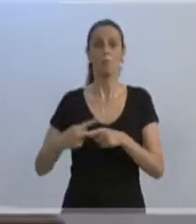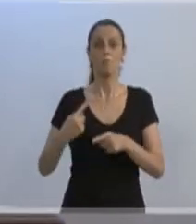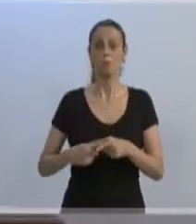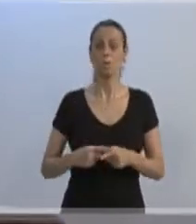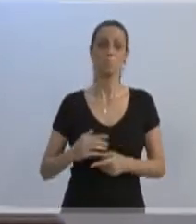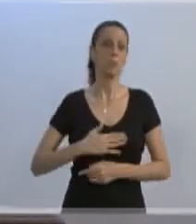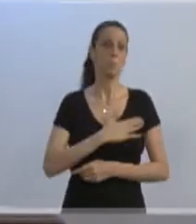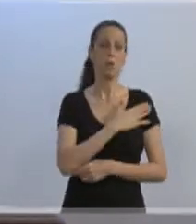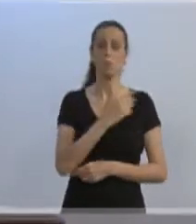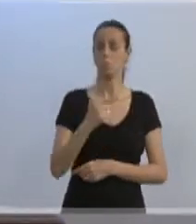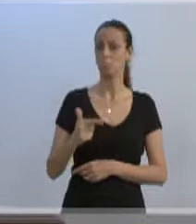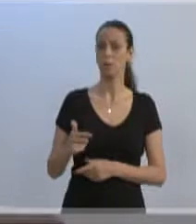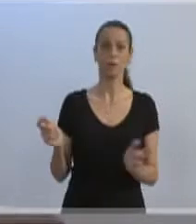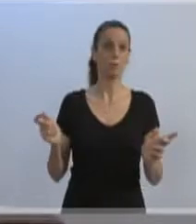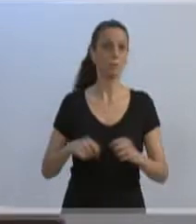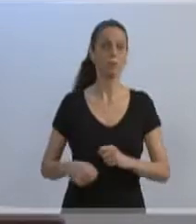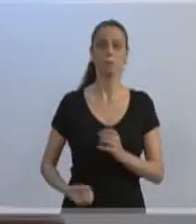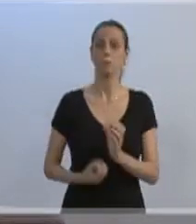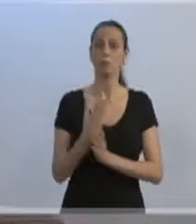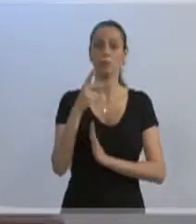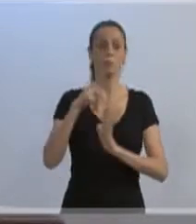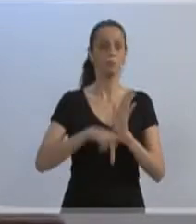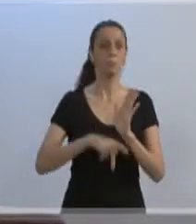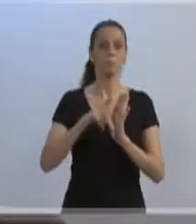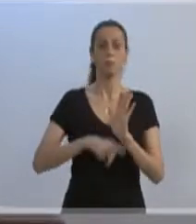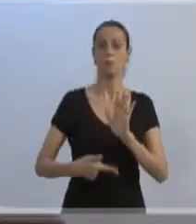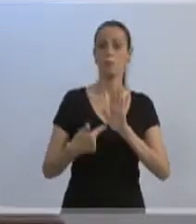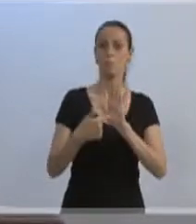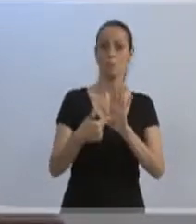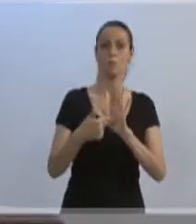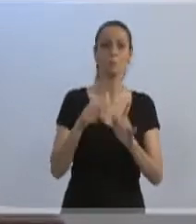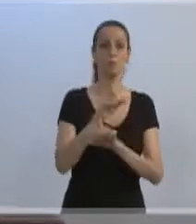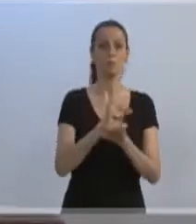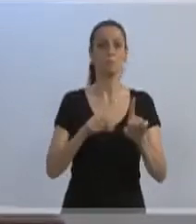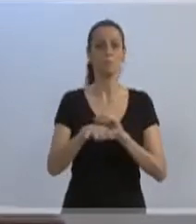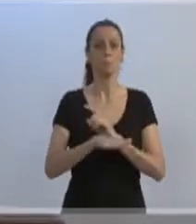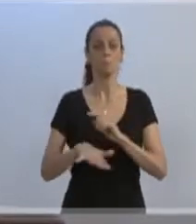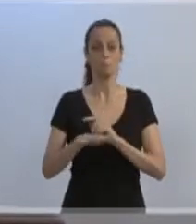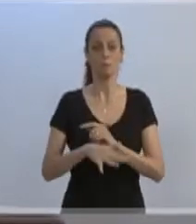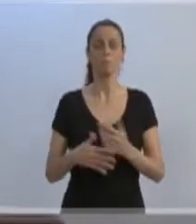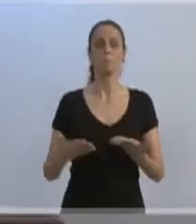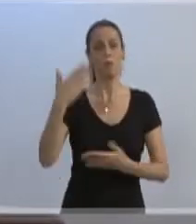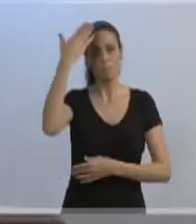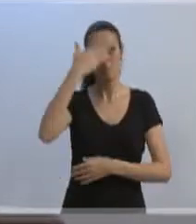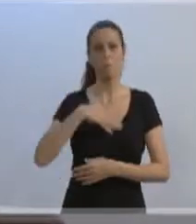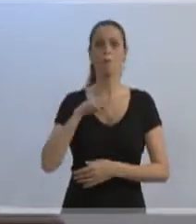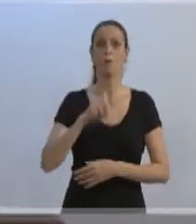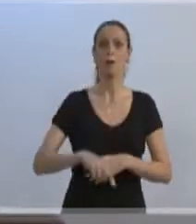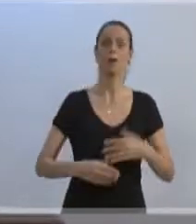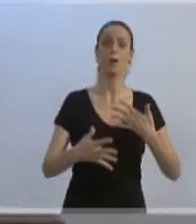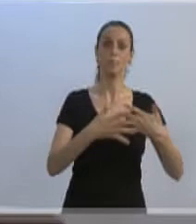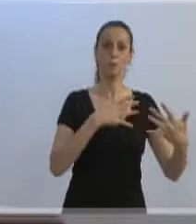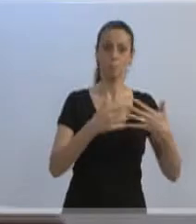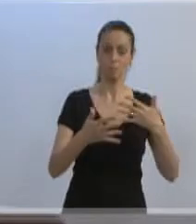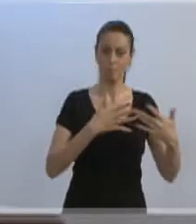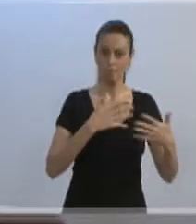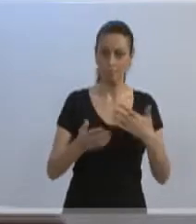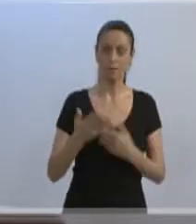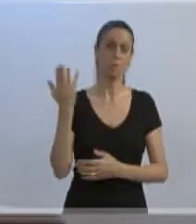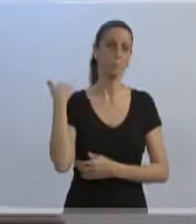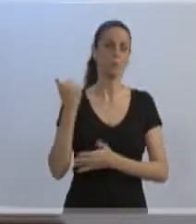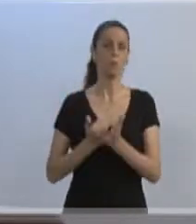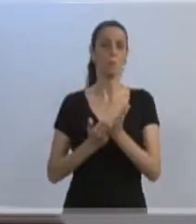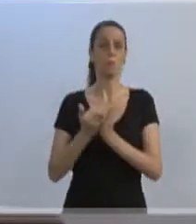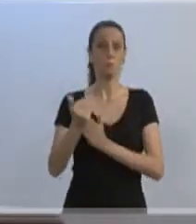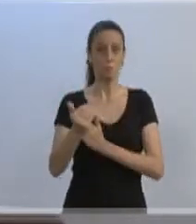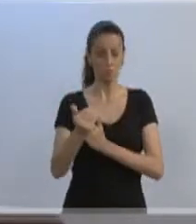capacidade de fazer projetos nem de apresentar essas questões para a sociedade prova disso são os terminais foram iniciados